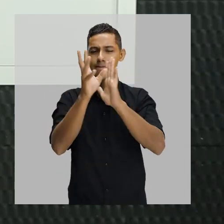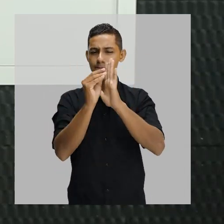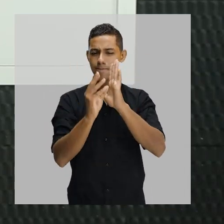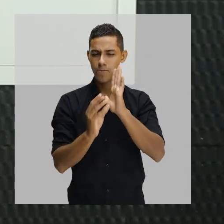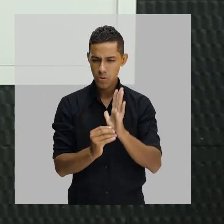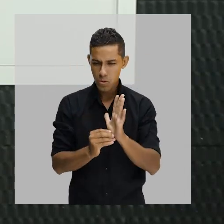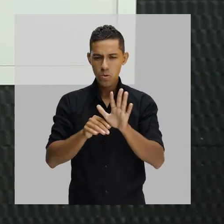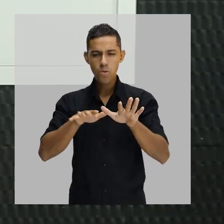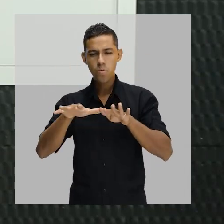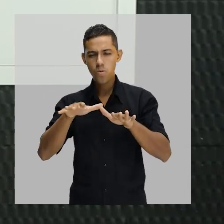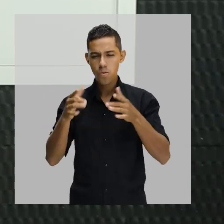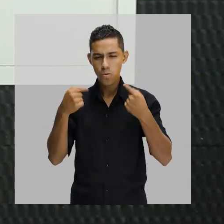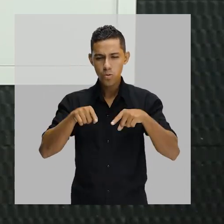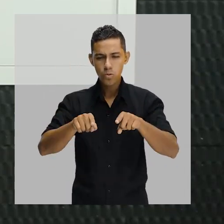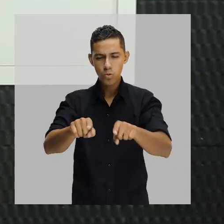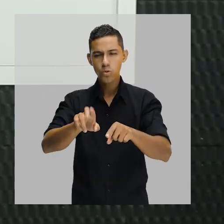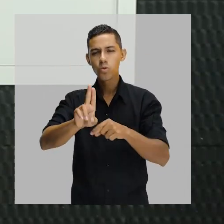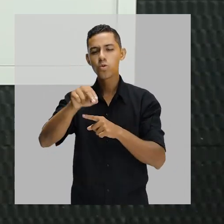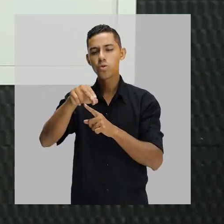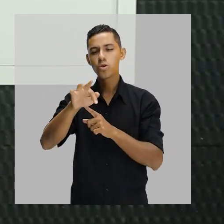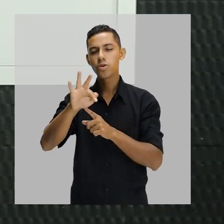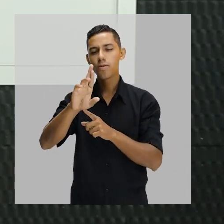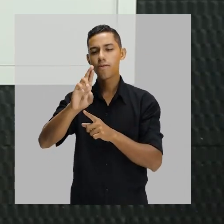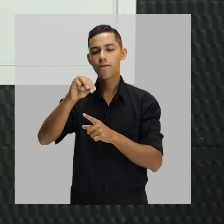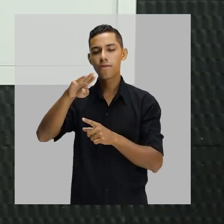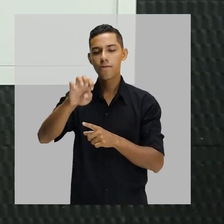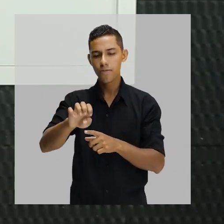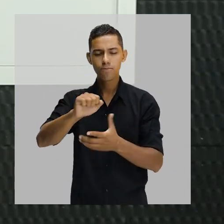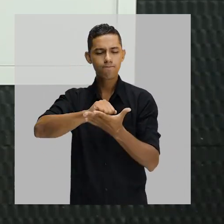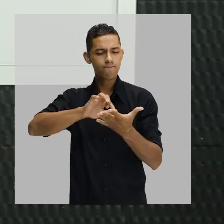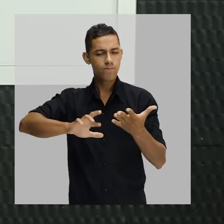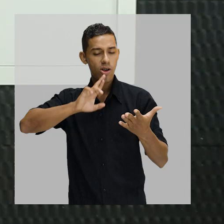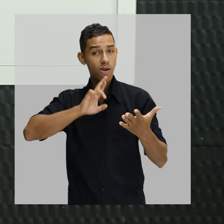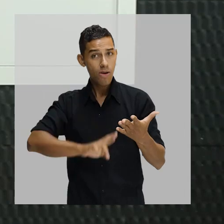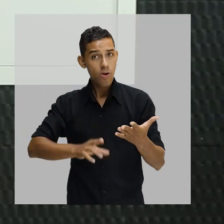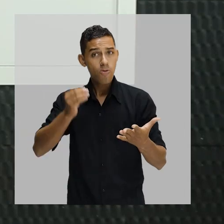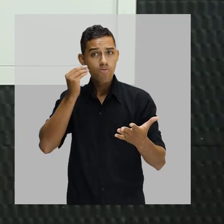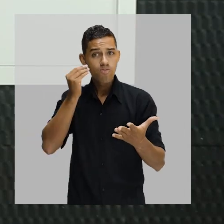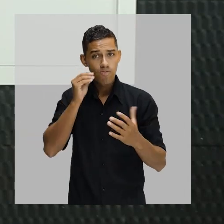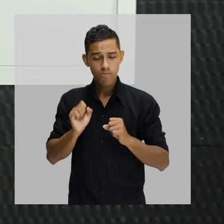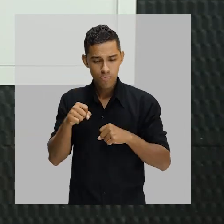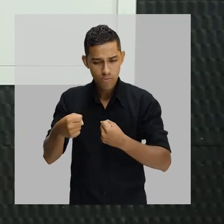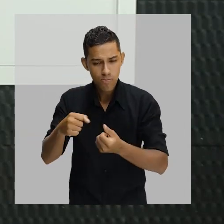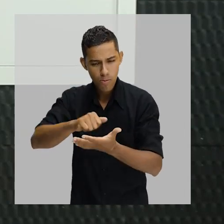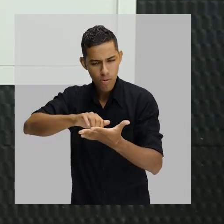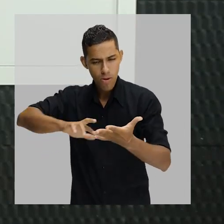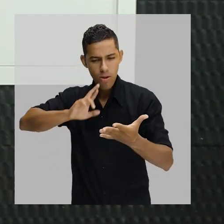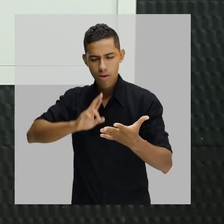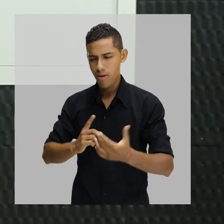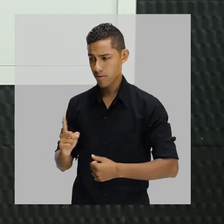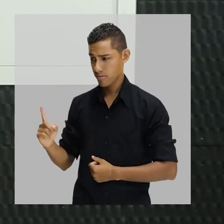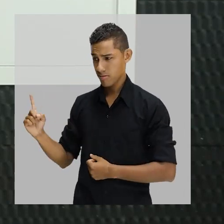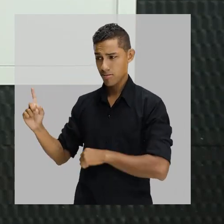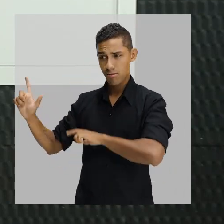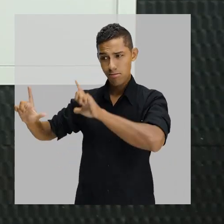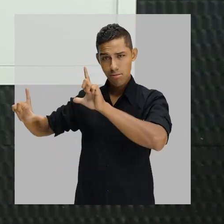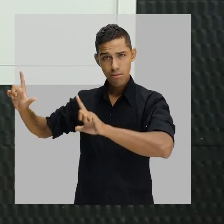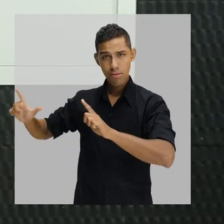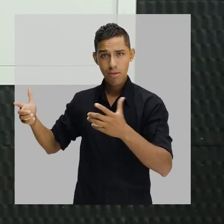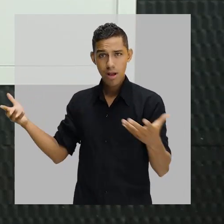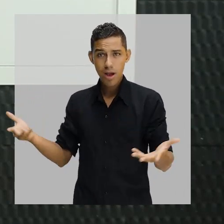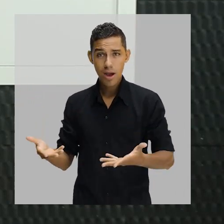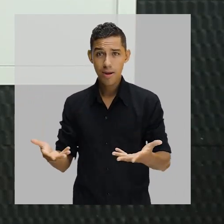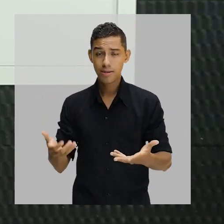hoje, faça as anotações, certo? Tentem responder as questões que vai aparecer para vocês. Caso você tenha perdido a aula de